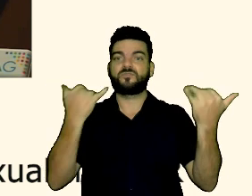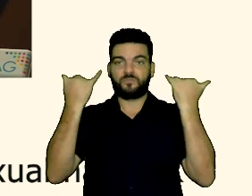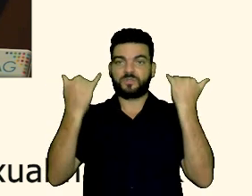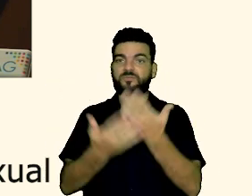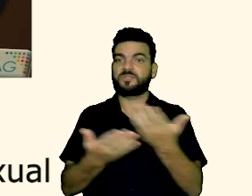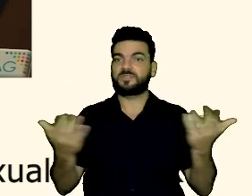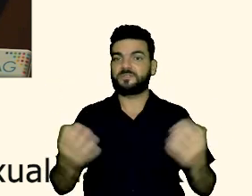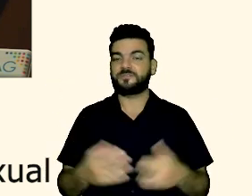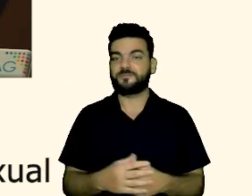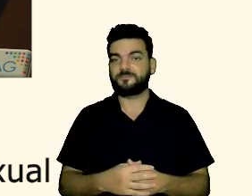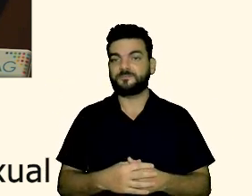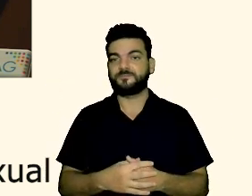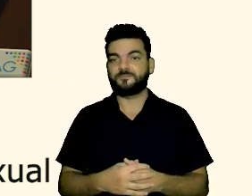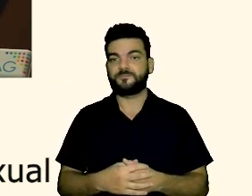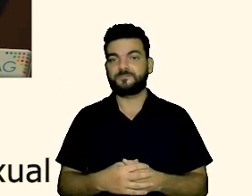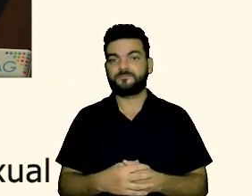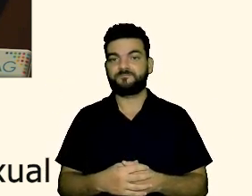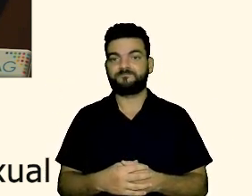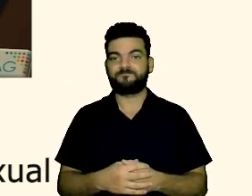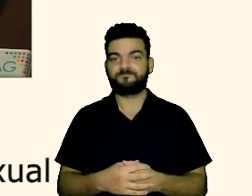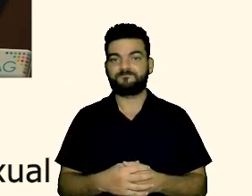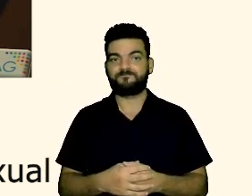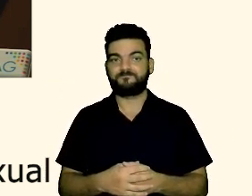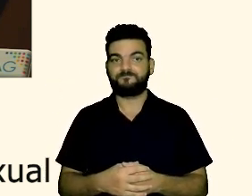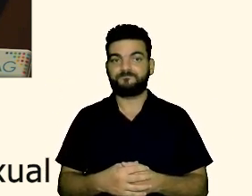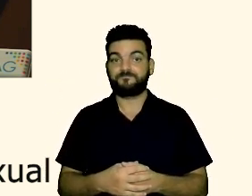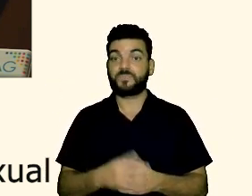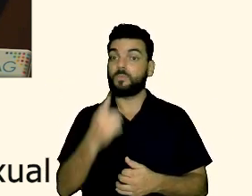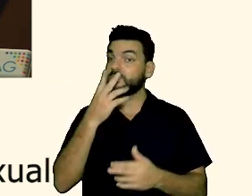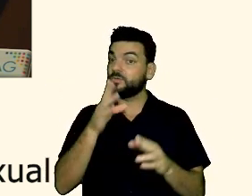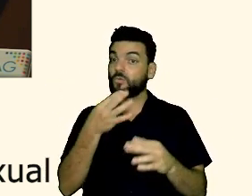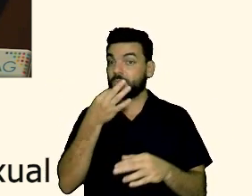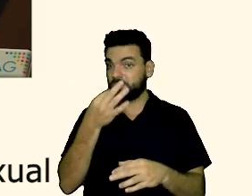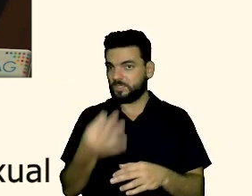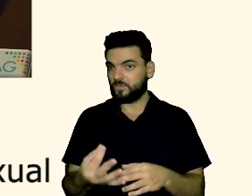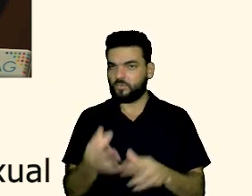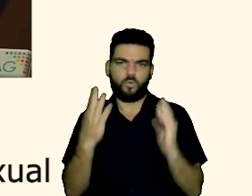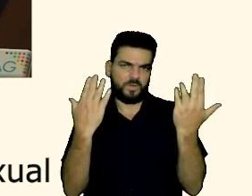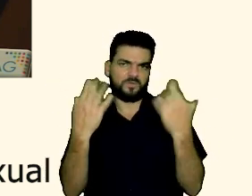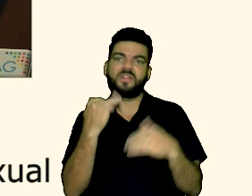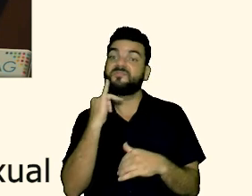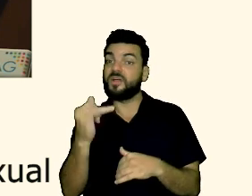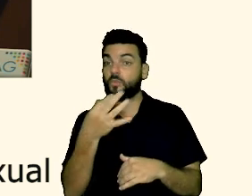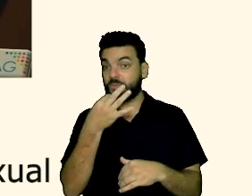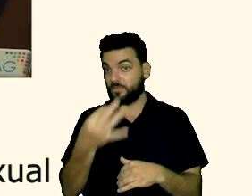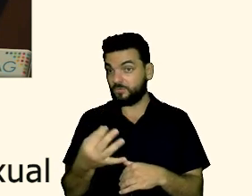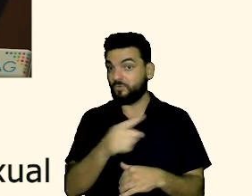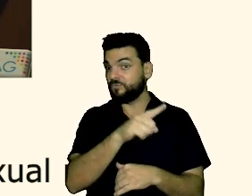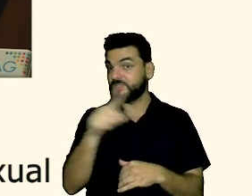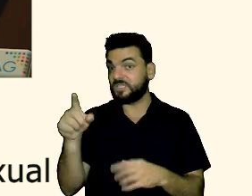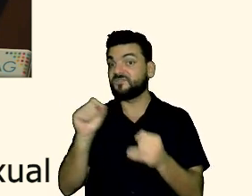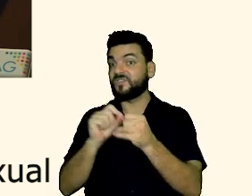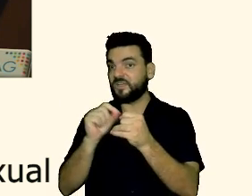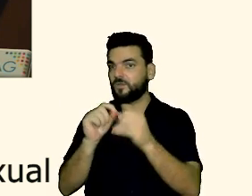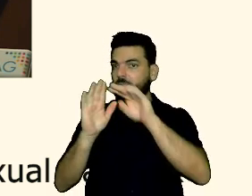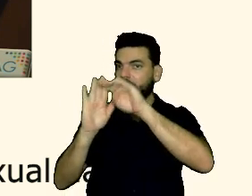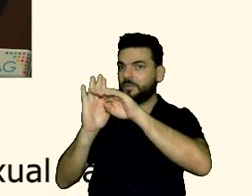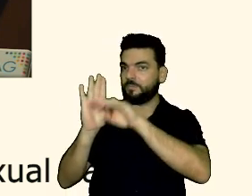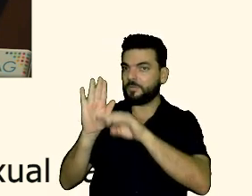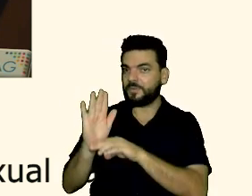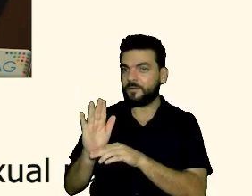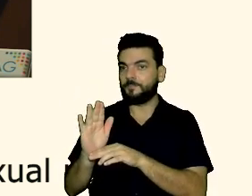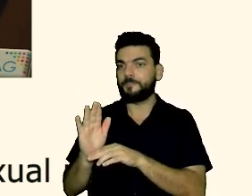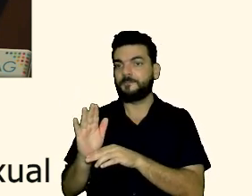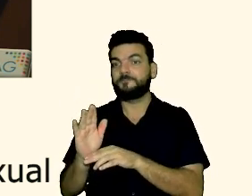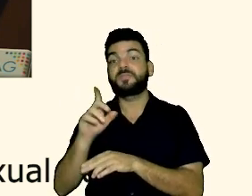sugestão, digamos assim, um roteiro de observação do quanto é importante cuidar do nível da